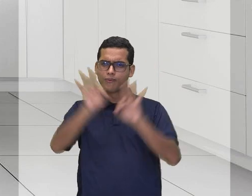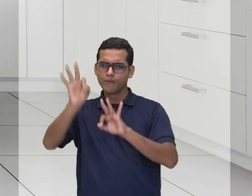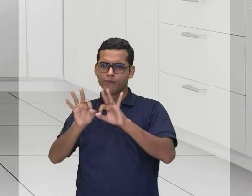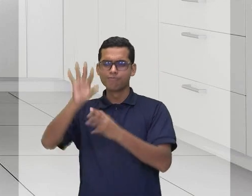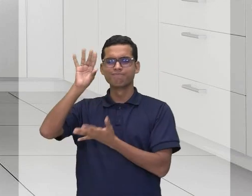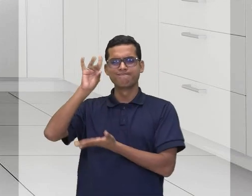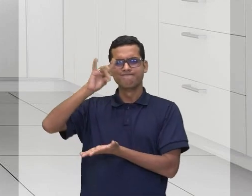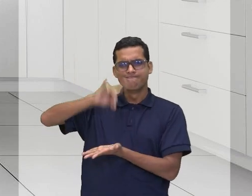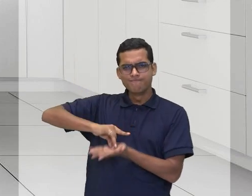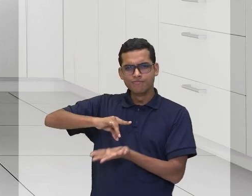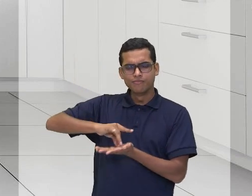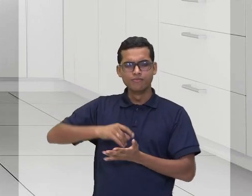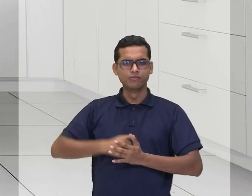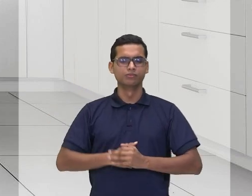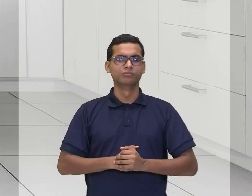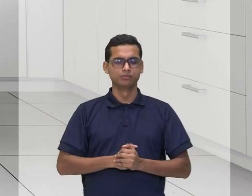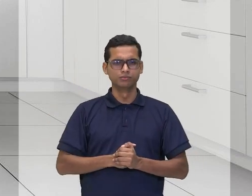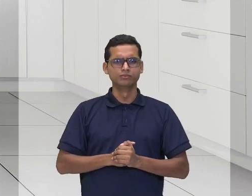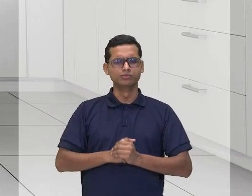cheia de quê?